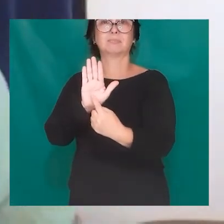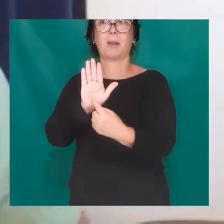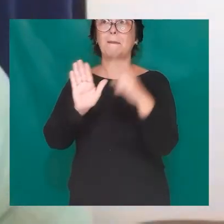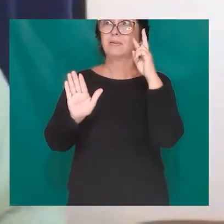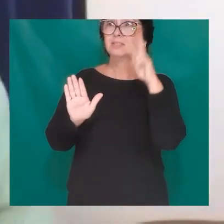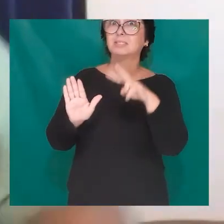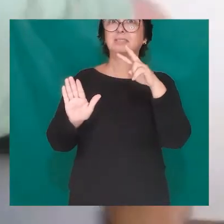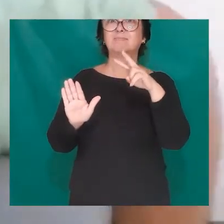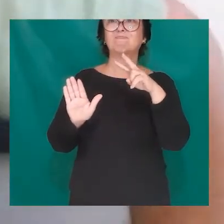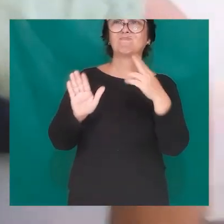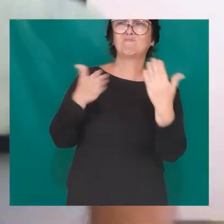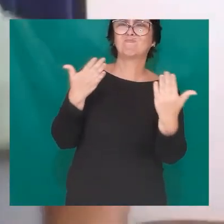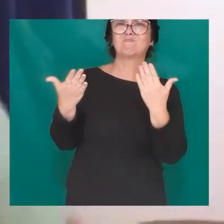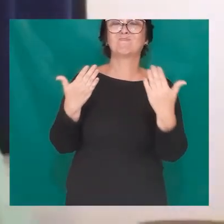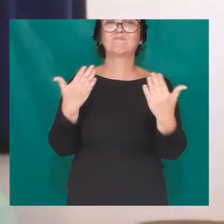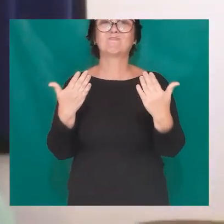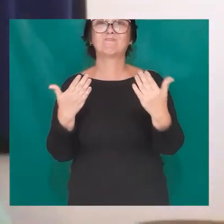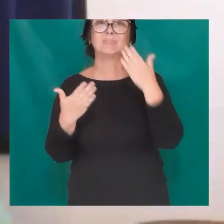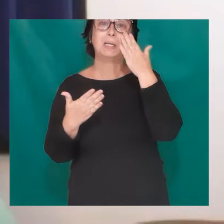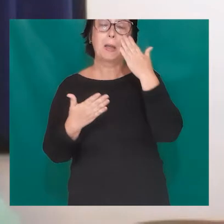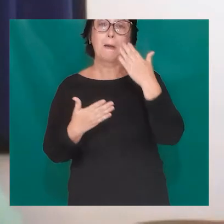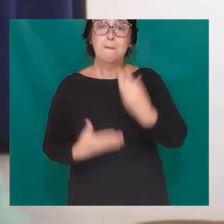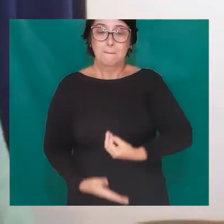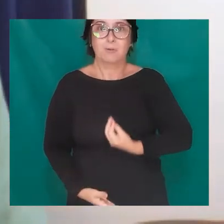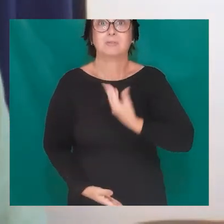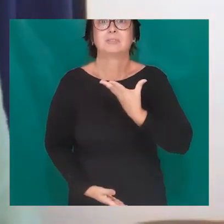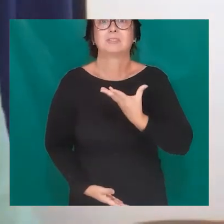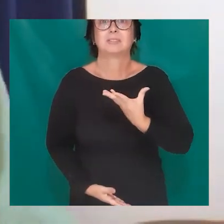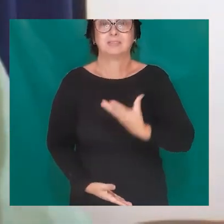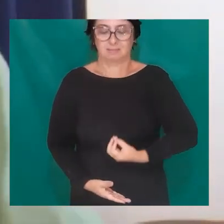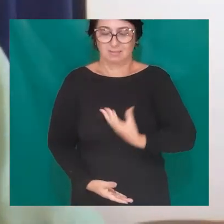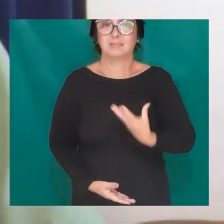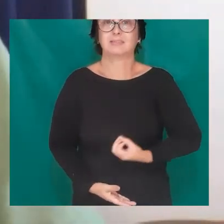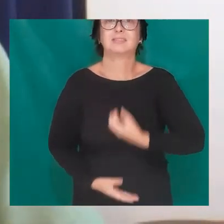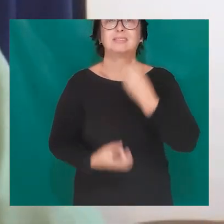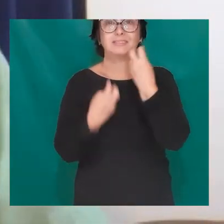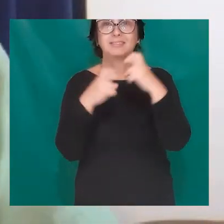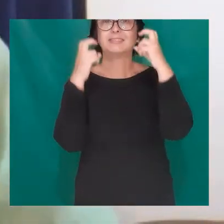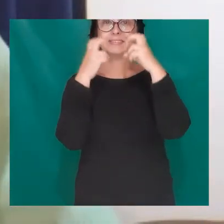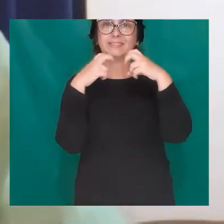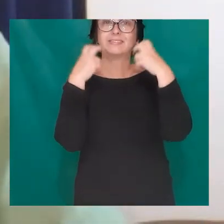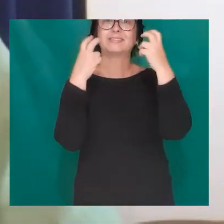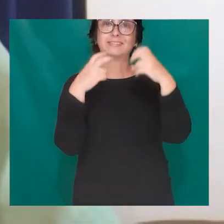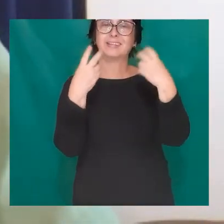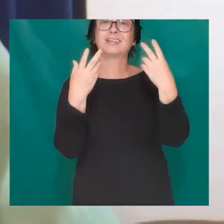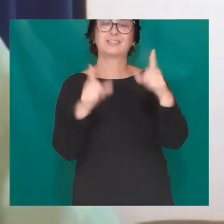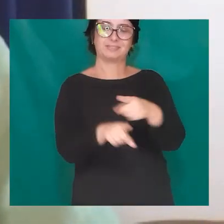eurocêntrico, né? Não combina muito isso com a nossa essência dessa oralidade mesmo, né?